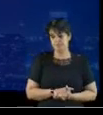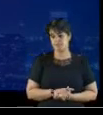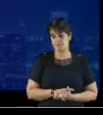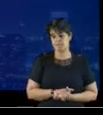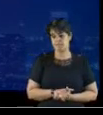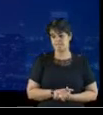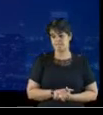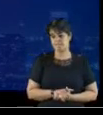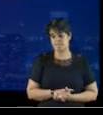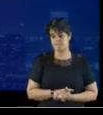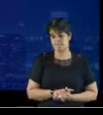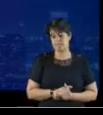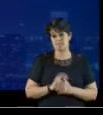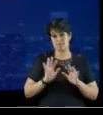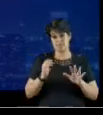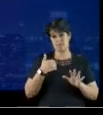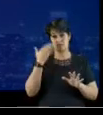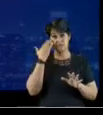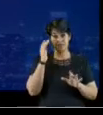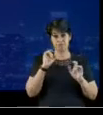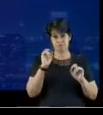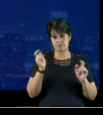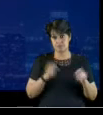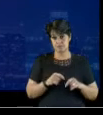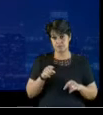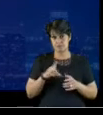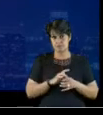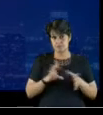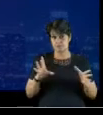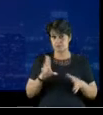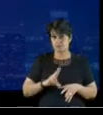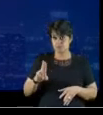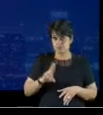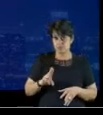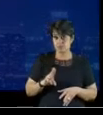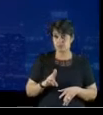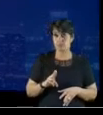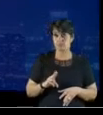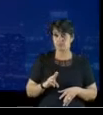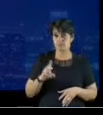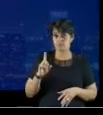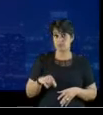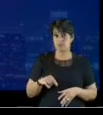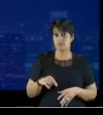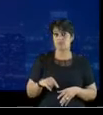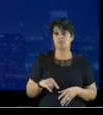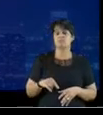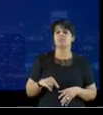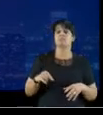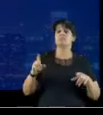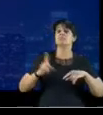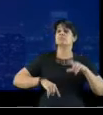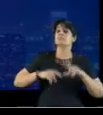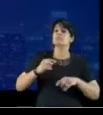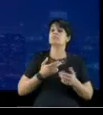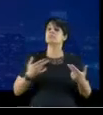a possibilidade de eventual extinção das autorizações de uso, aventada pela Anatel, como instrumento regulatório